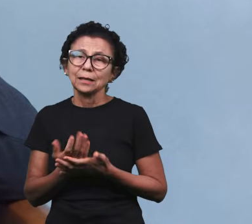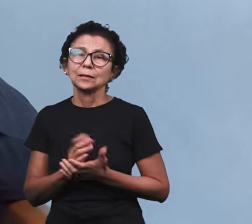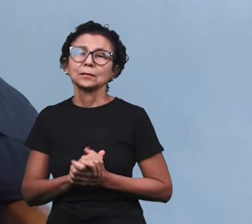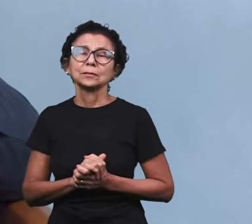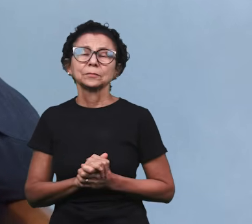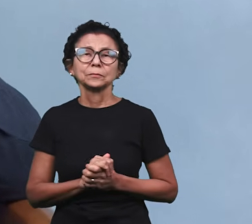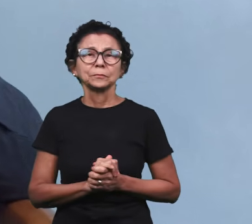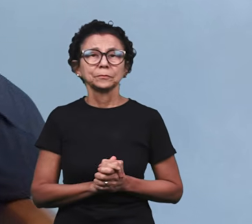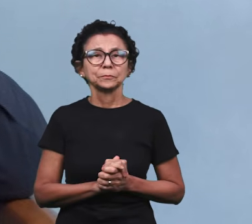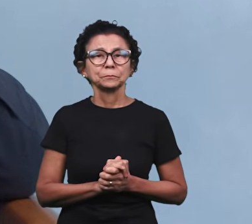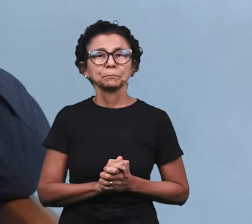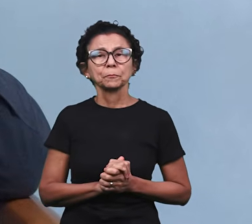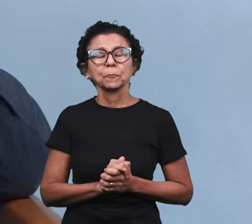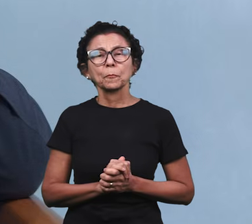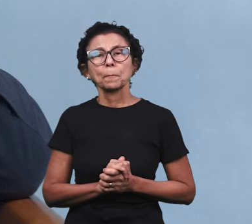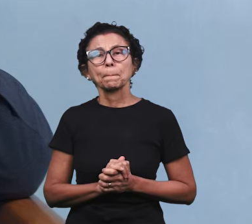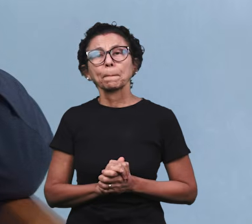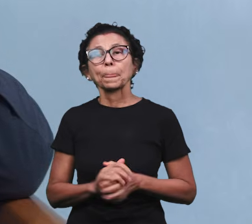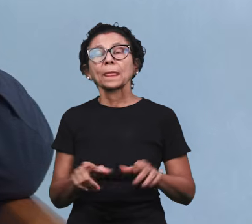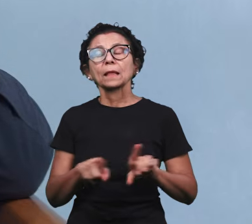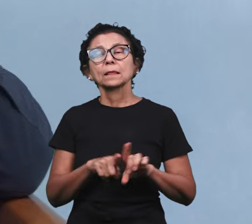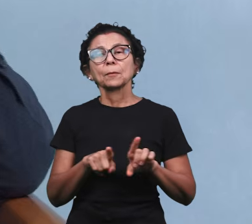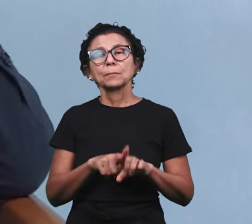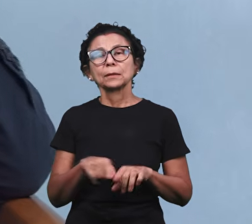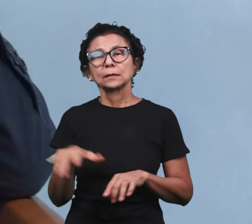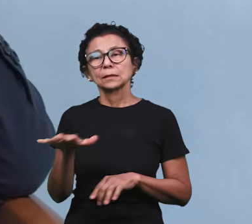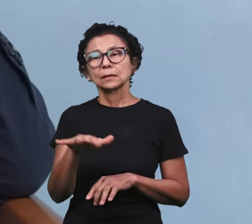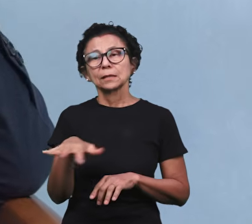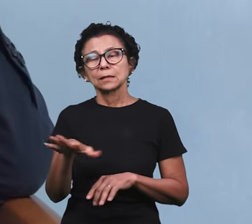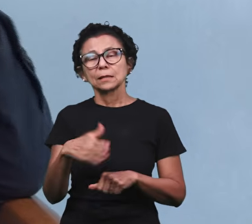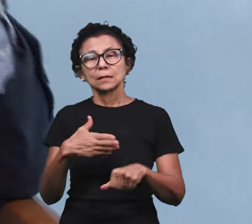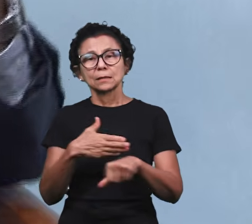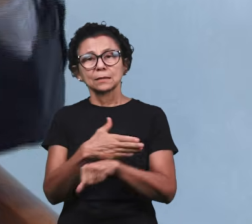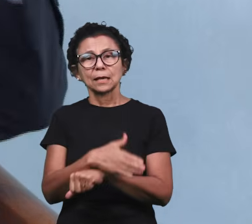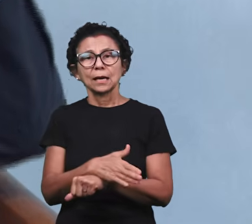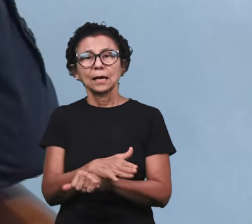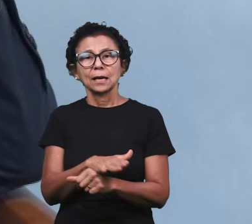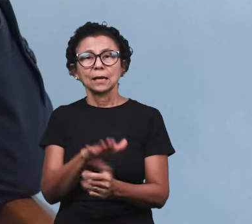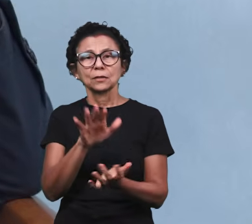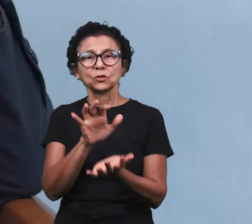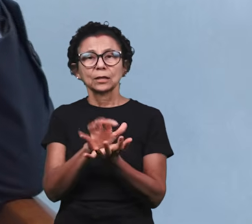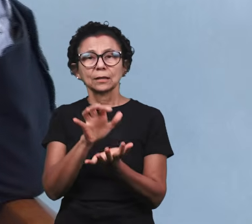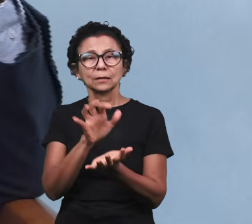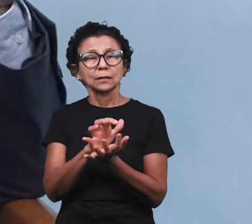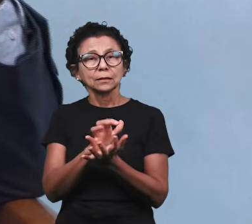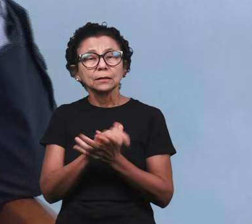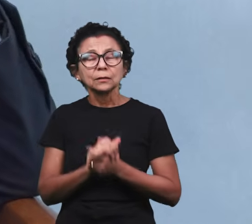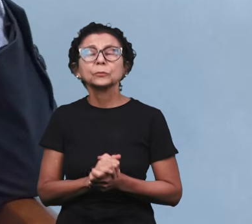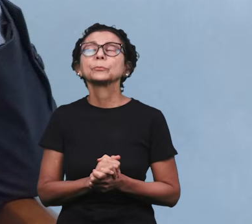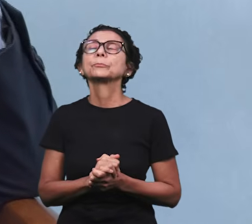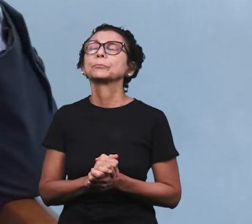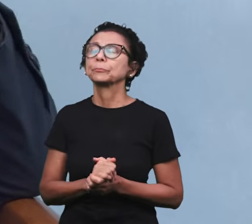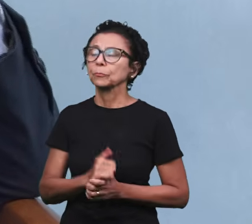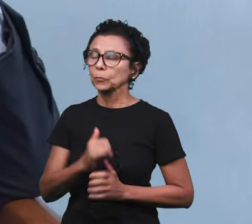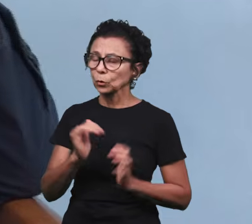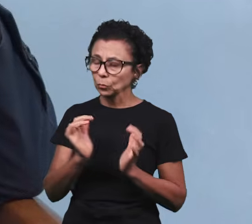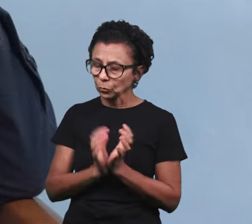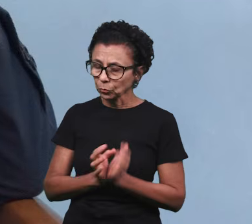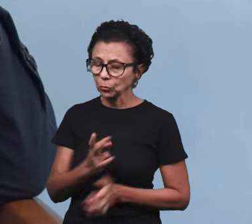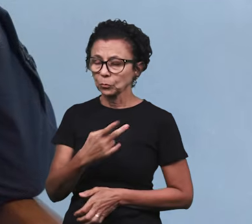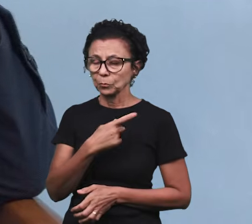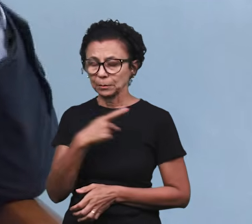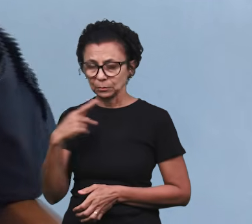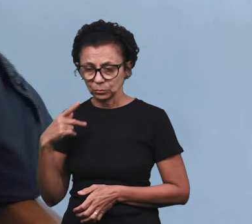habitual. Então, tem outras igrejas na Serra também, lá em Jacaraípe, lá na Serra também, tem um grupo de pastores que também fazem, também visitam em